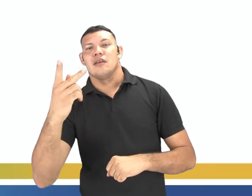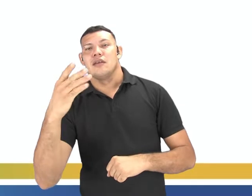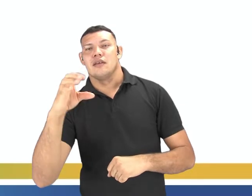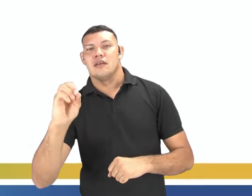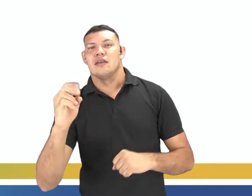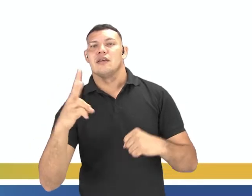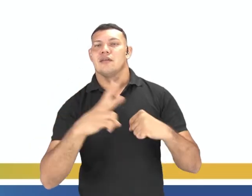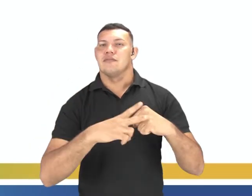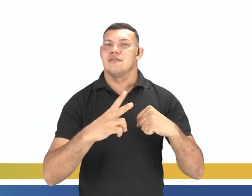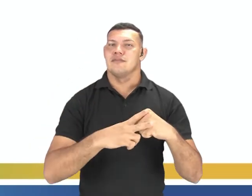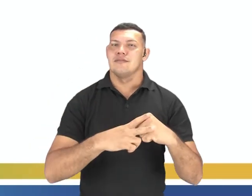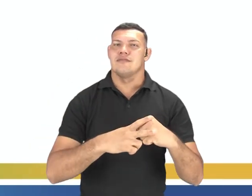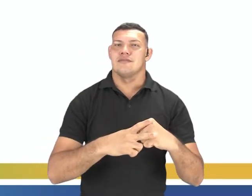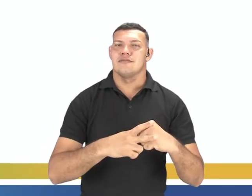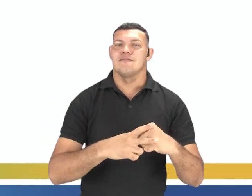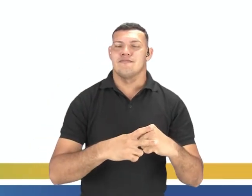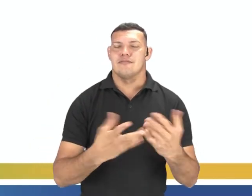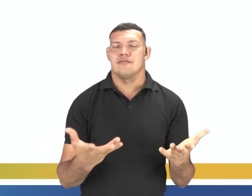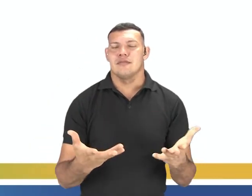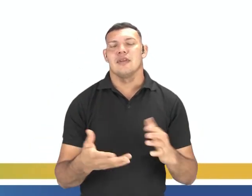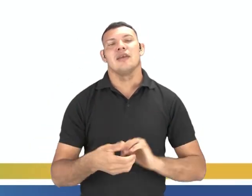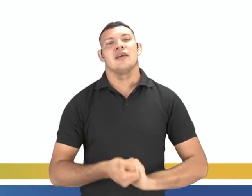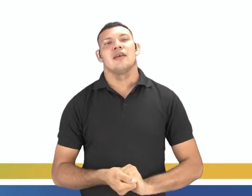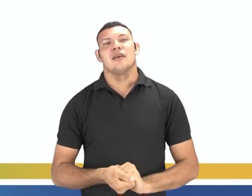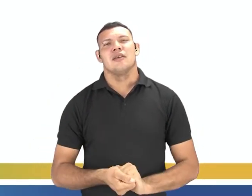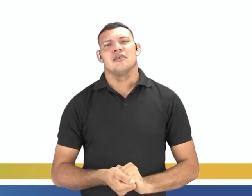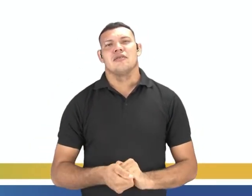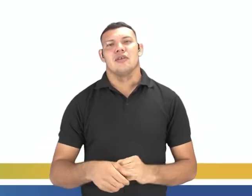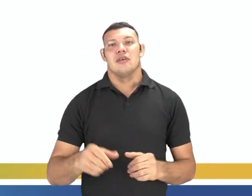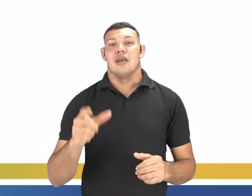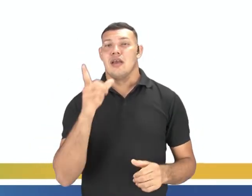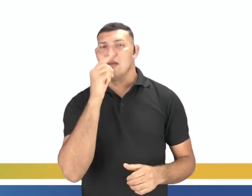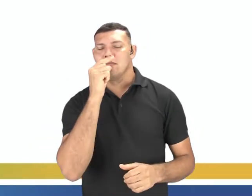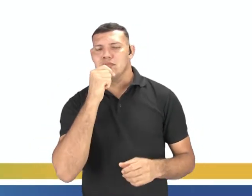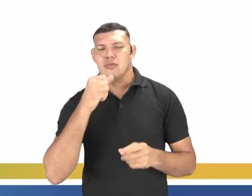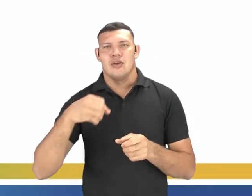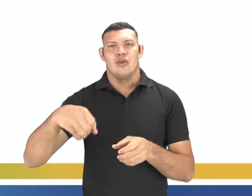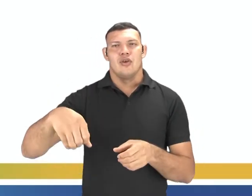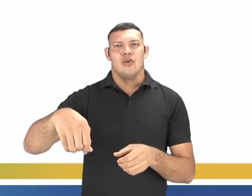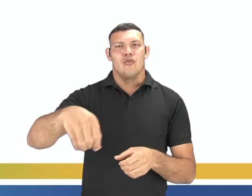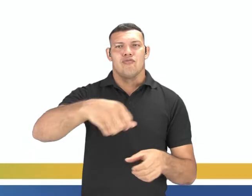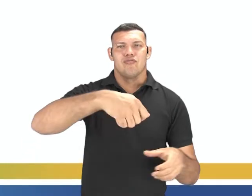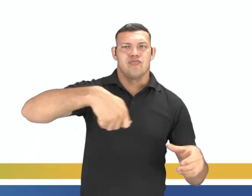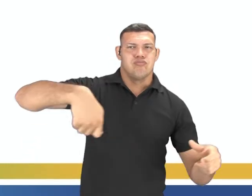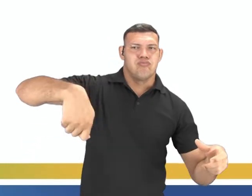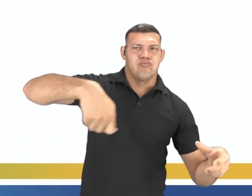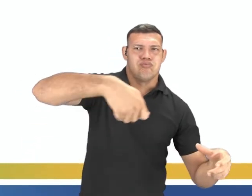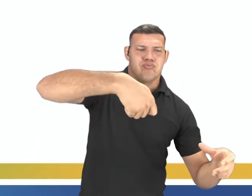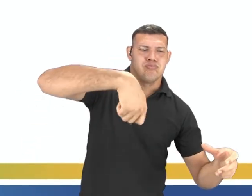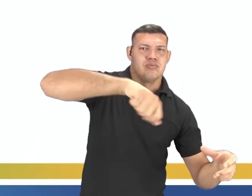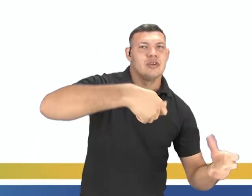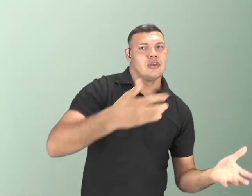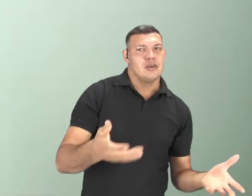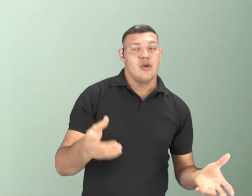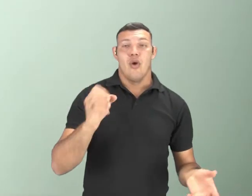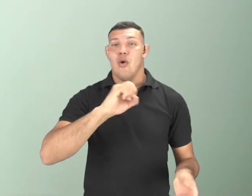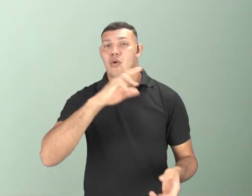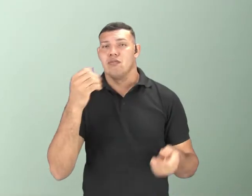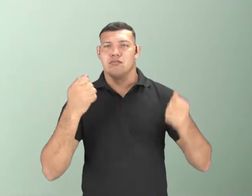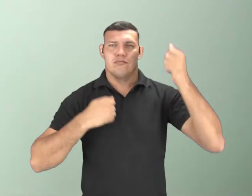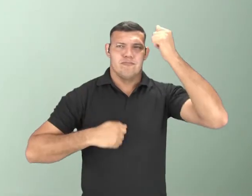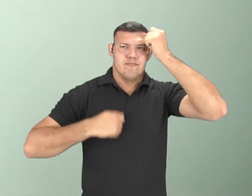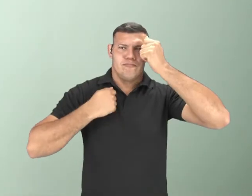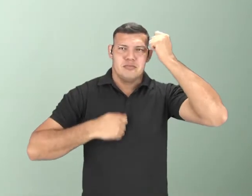de tomate. E molho, de molhar. Eu me molho. Ao tomar banho, eu me molho.